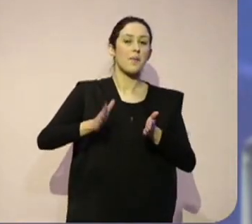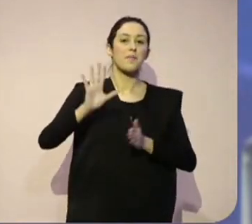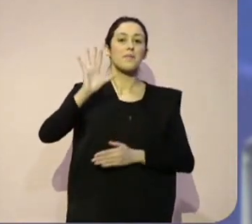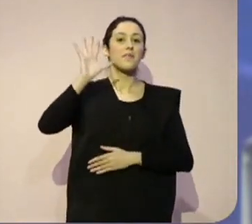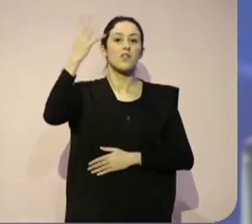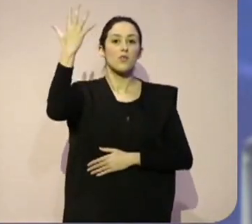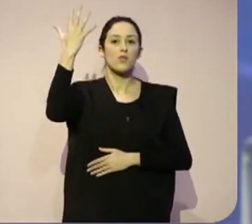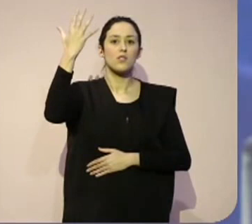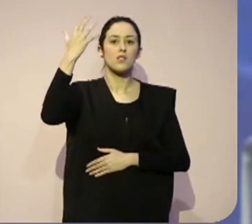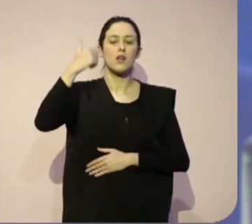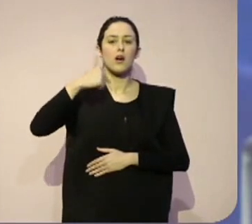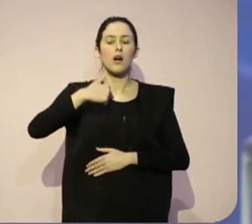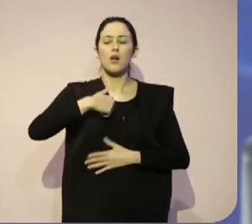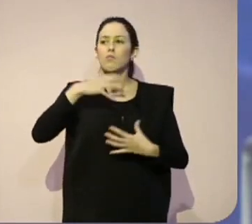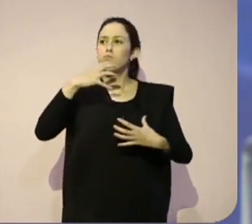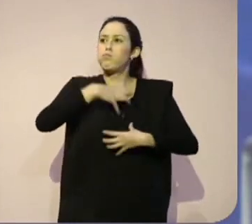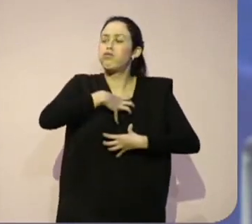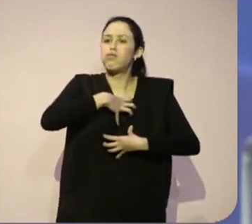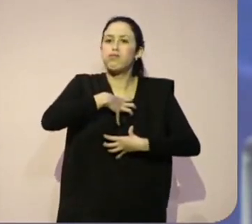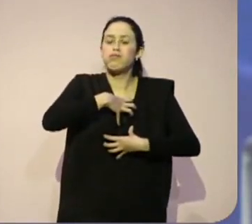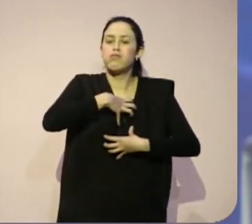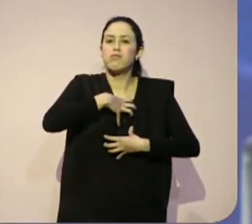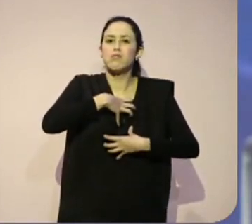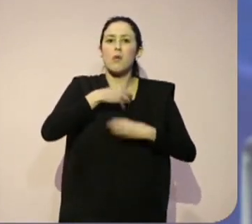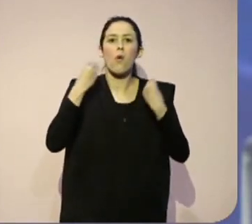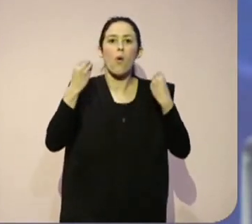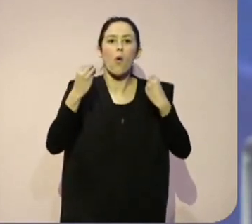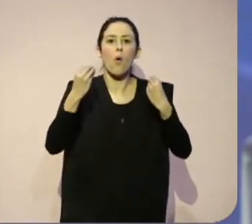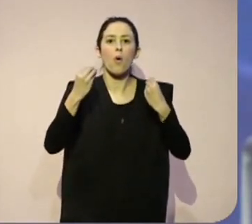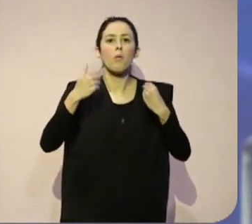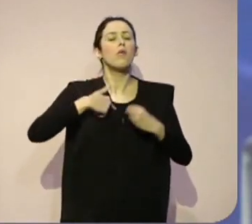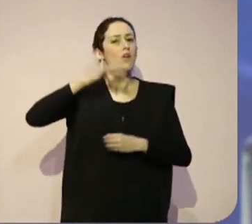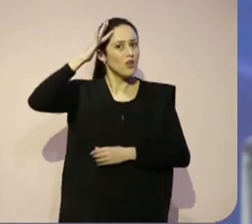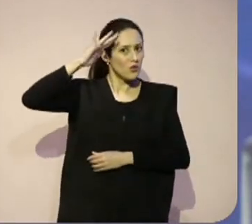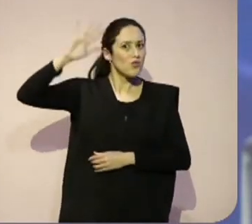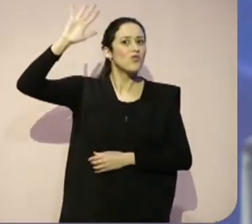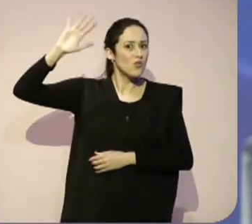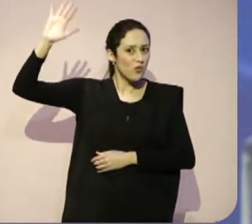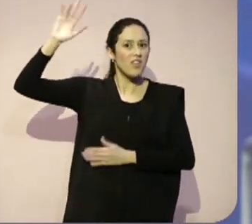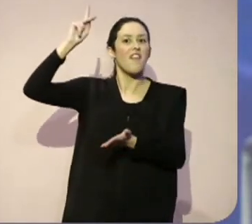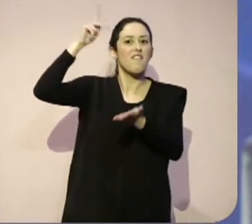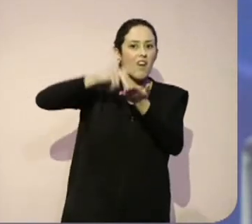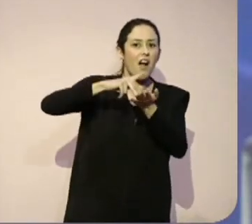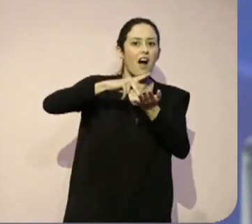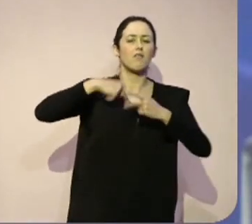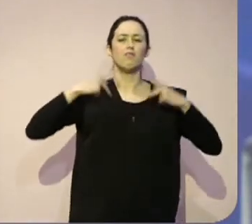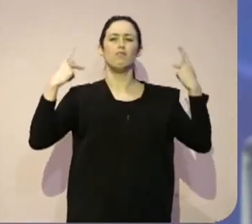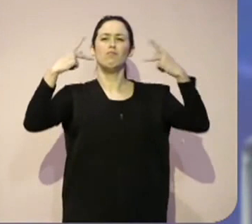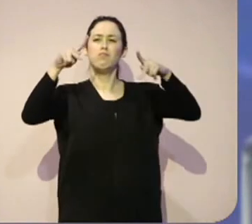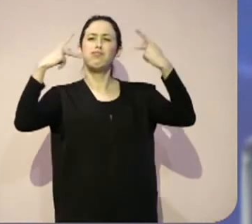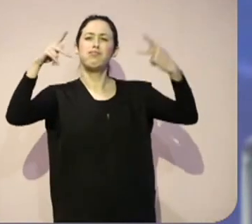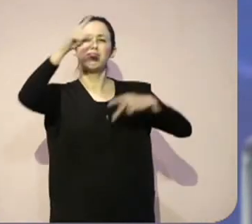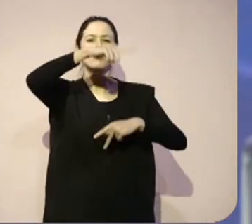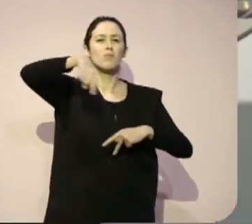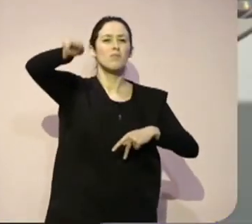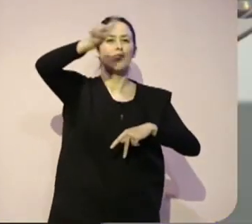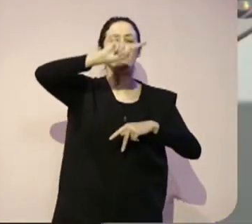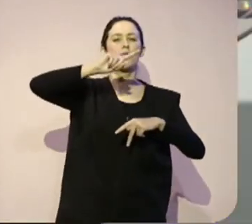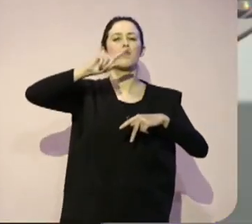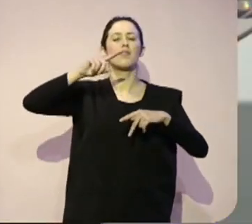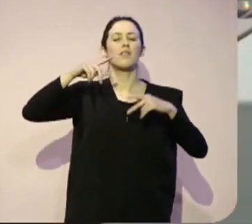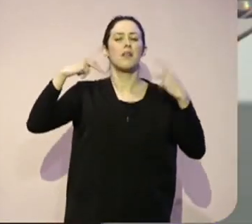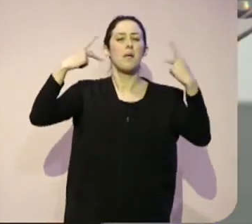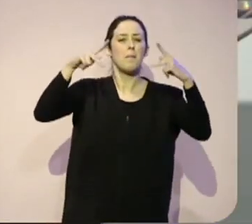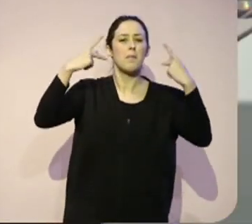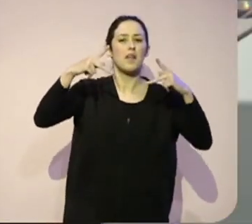vendo vocês aqui, pregando para vocês esse dito sermão, para que você saiba que em